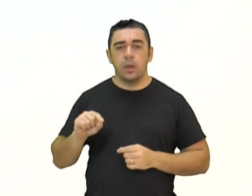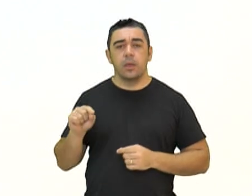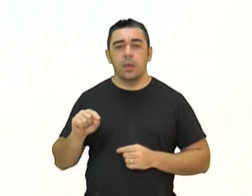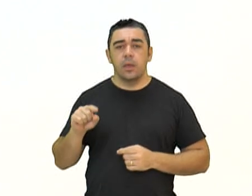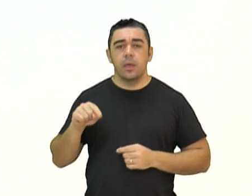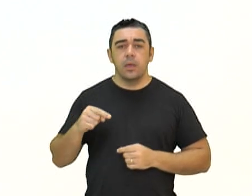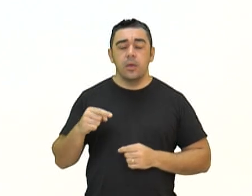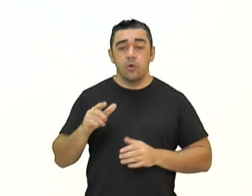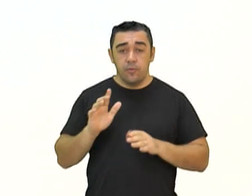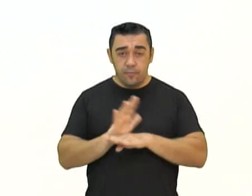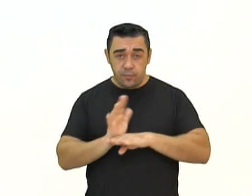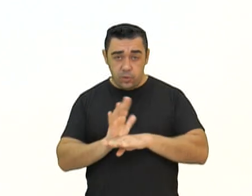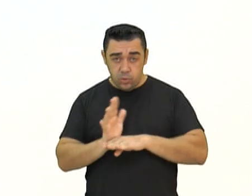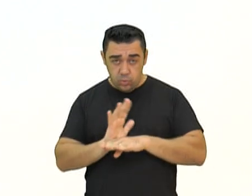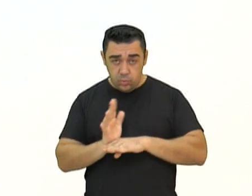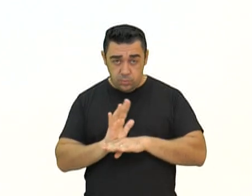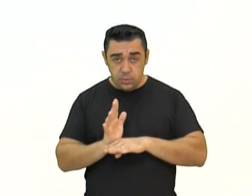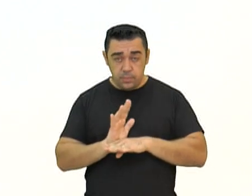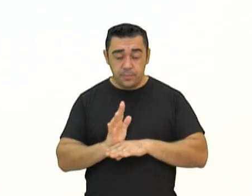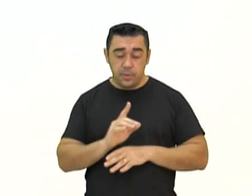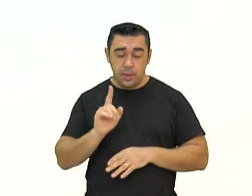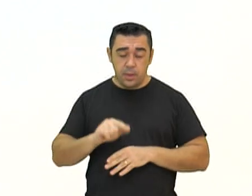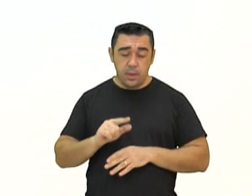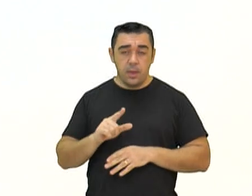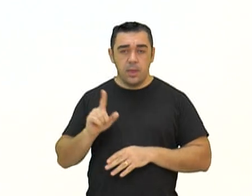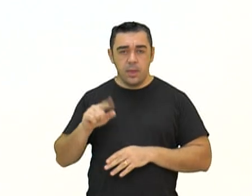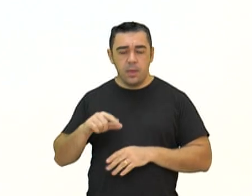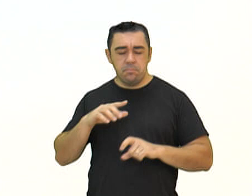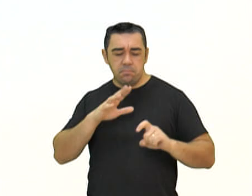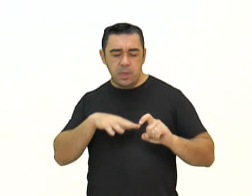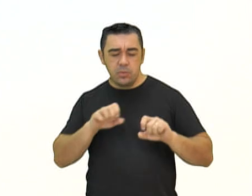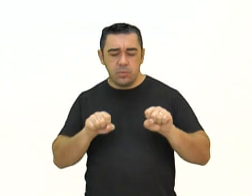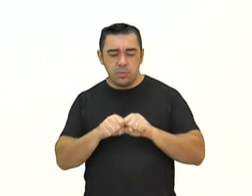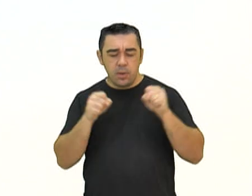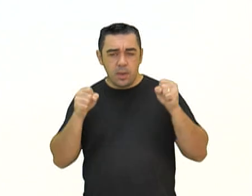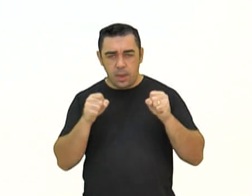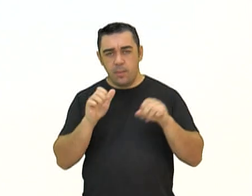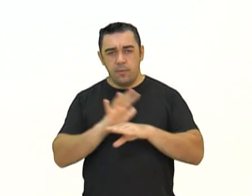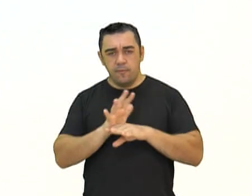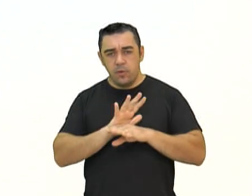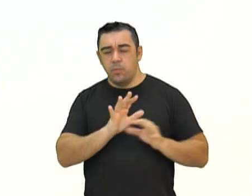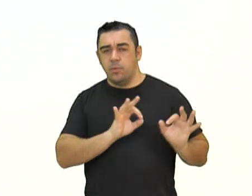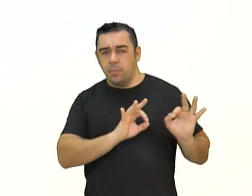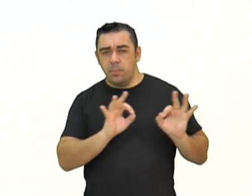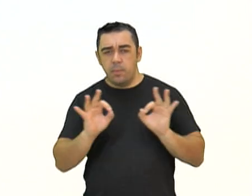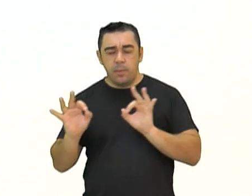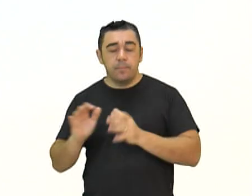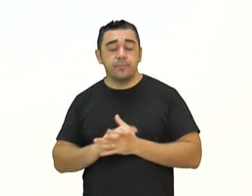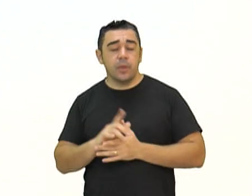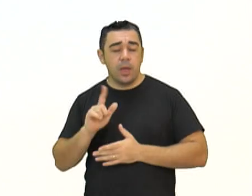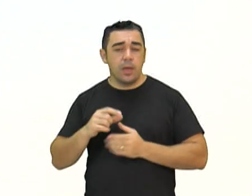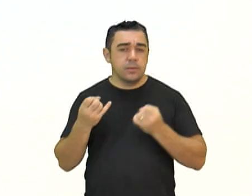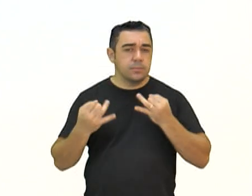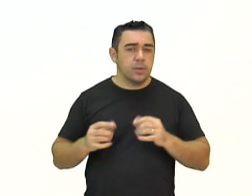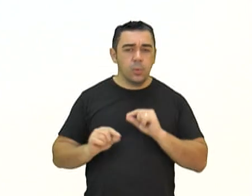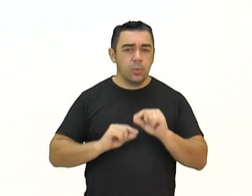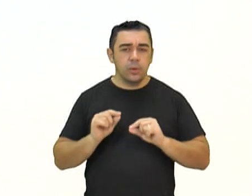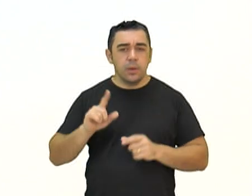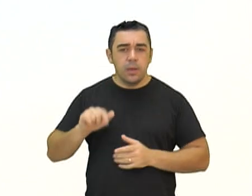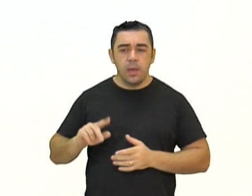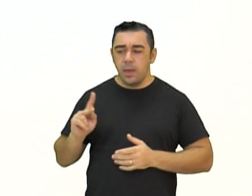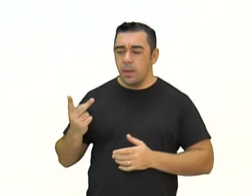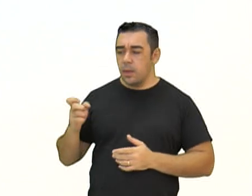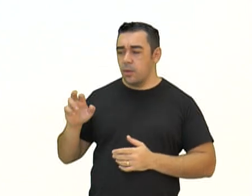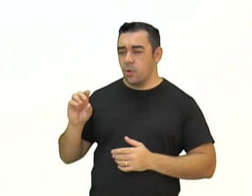o último cavaleiro quebra os principais mitos da franquia Transformers e redefine o que significa ser um